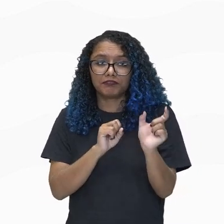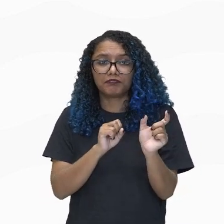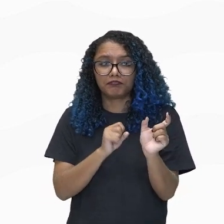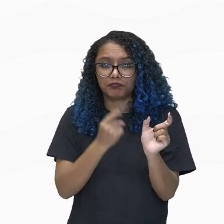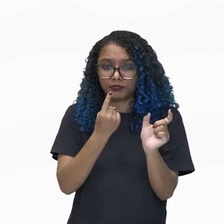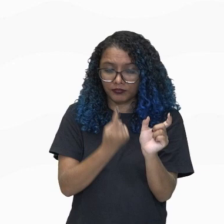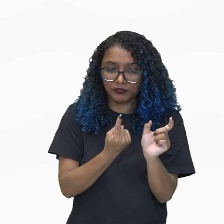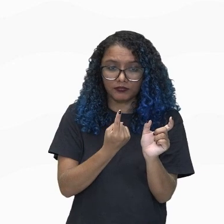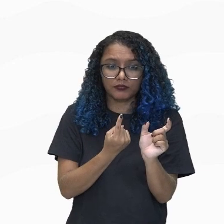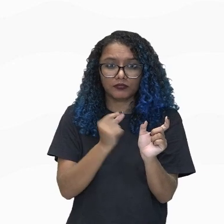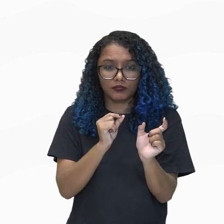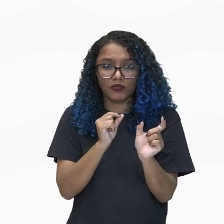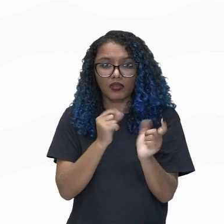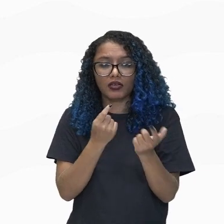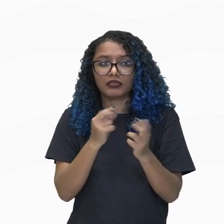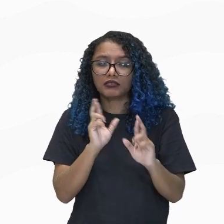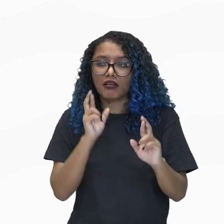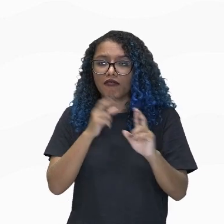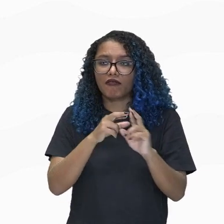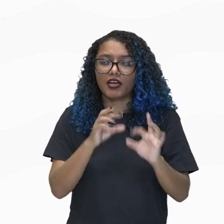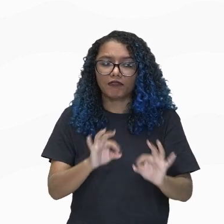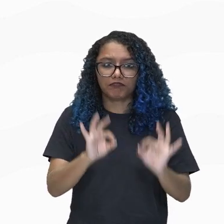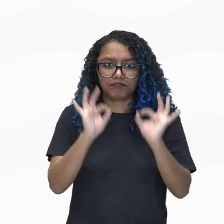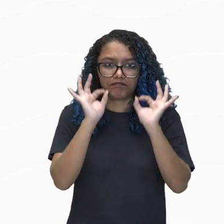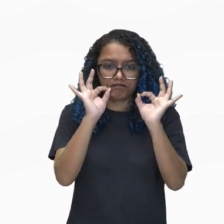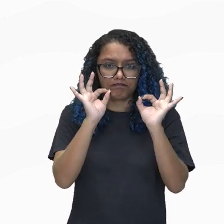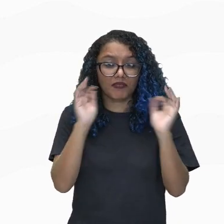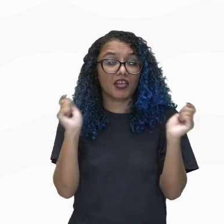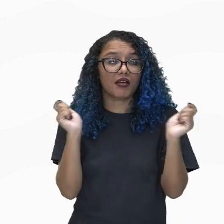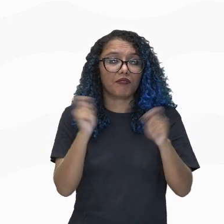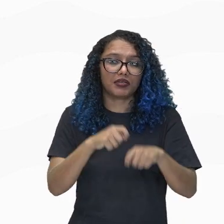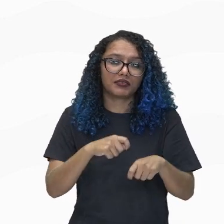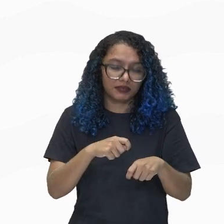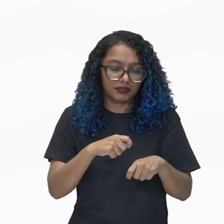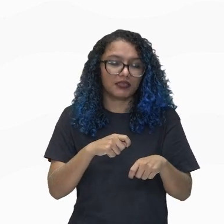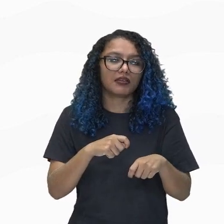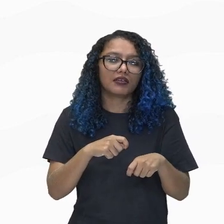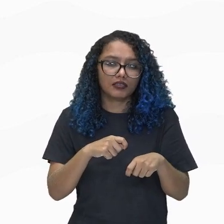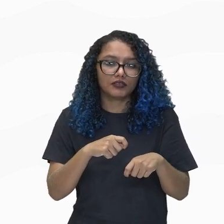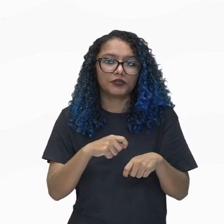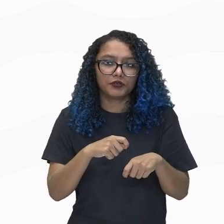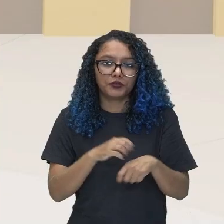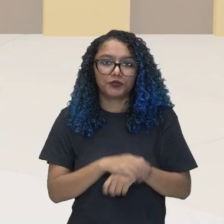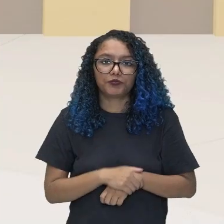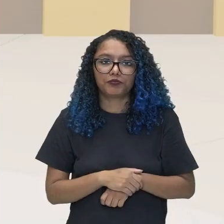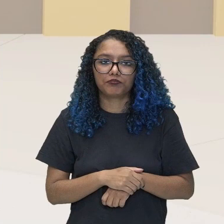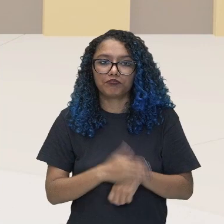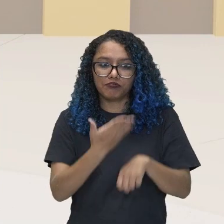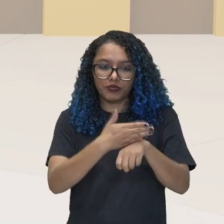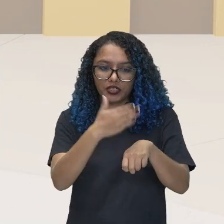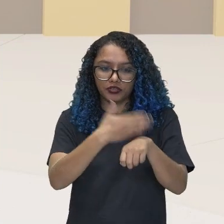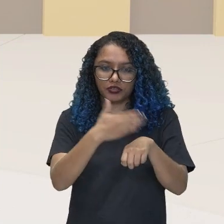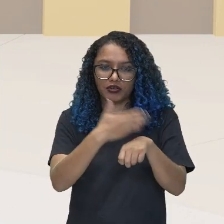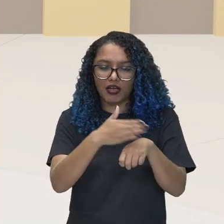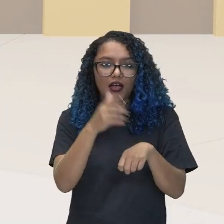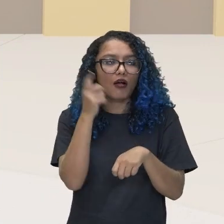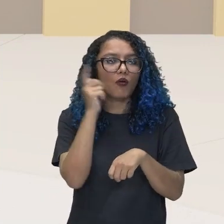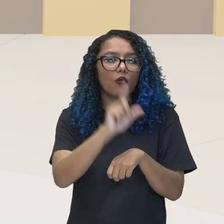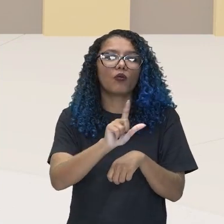estamos falando da destreza, da aptidão de realizar alguma coisa, né, de